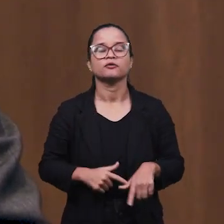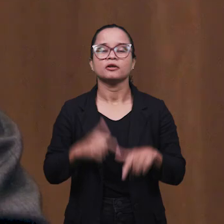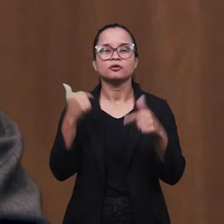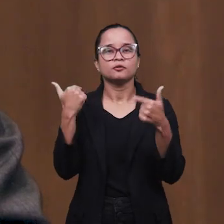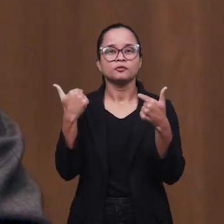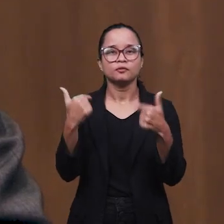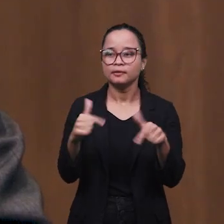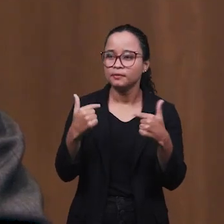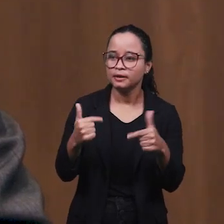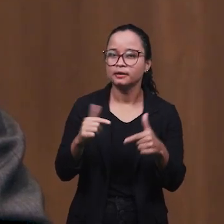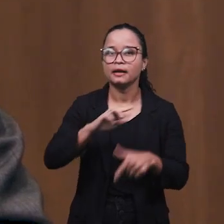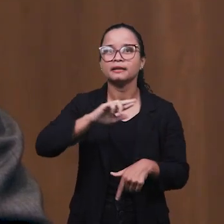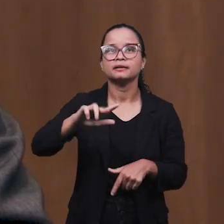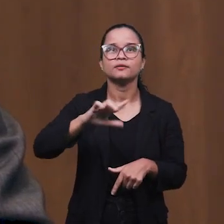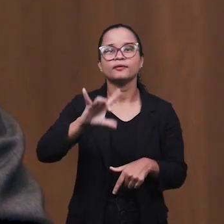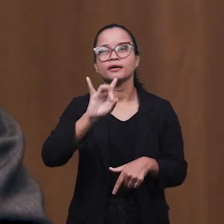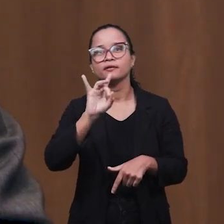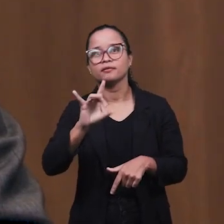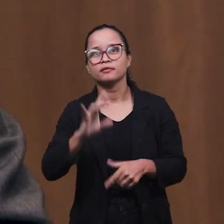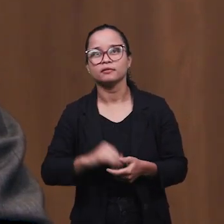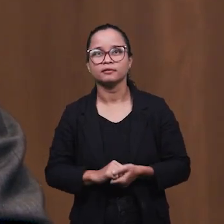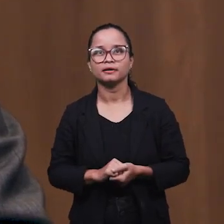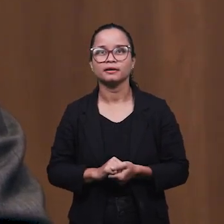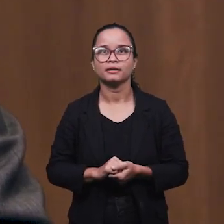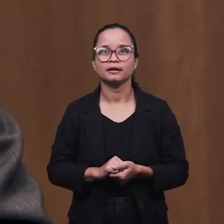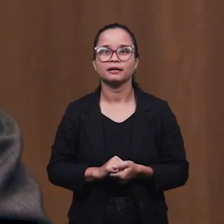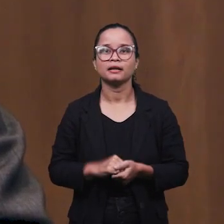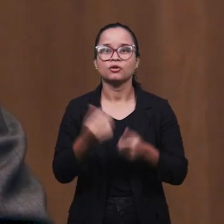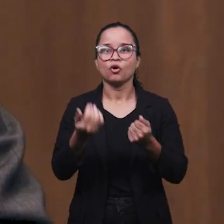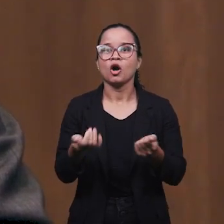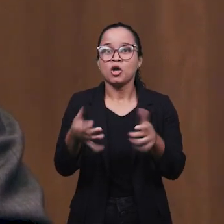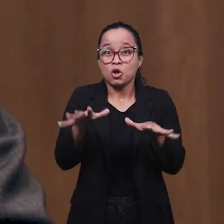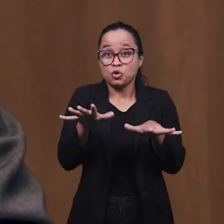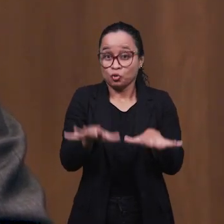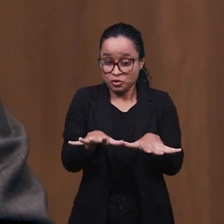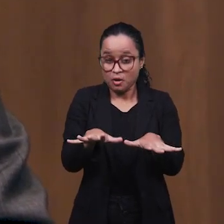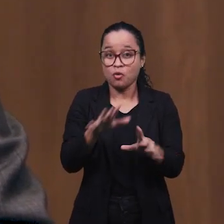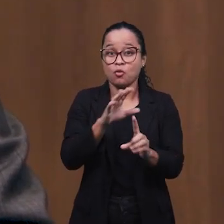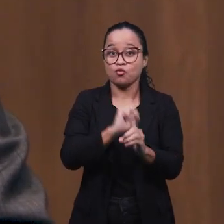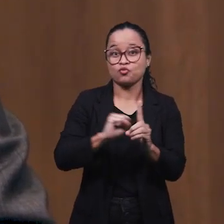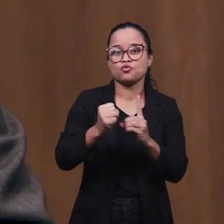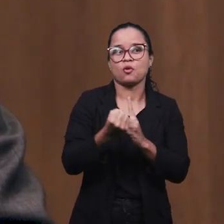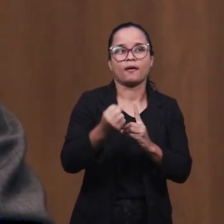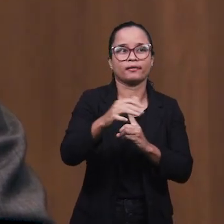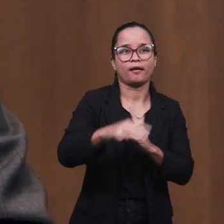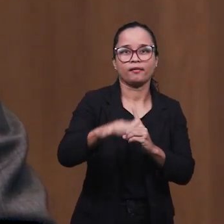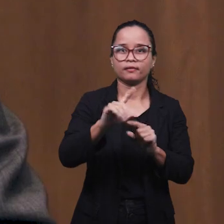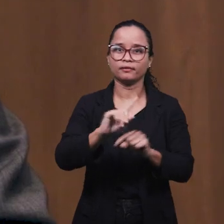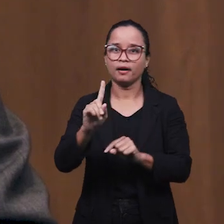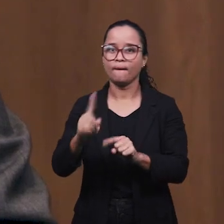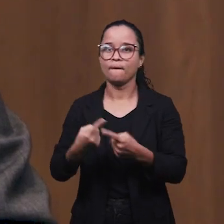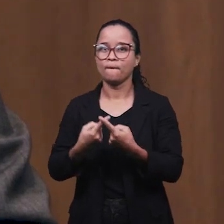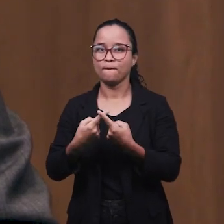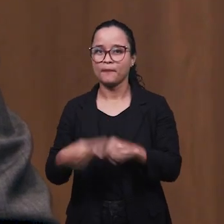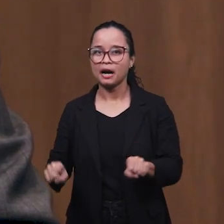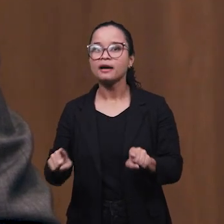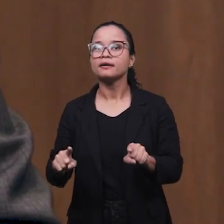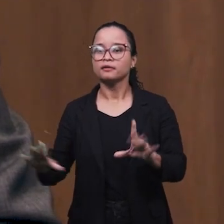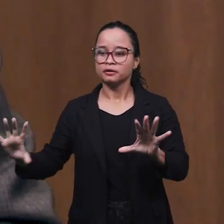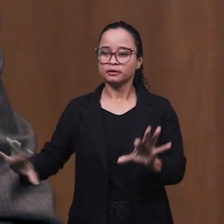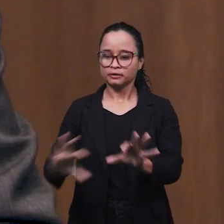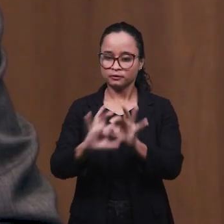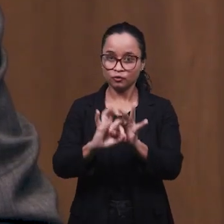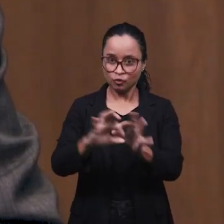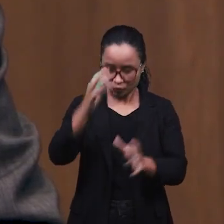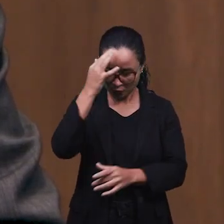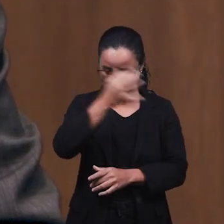só no sentido de uma chamada, normalmente, de inclusão social, mas, acima de tudo, uma inclusão espiritual, uma inclusão